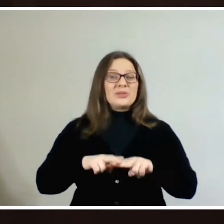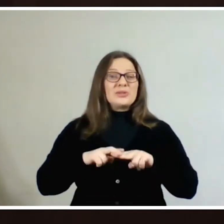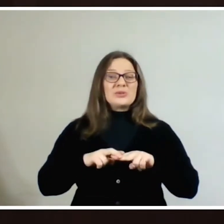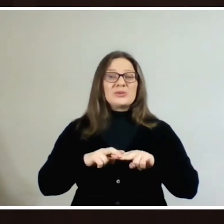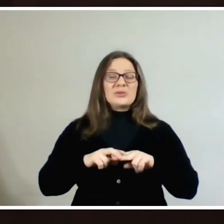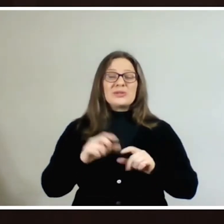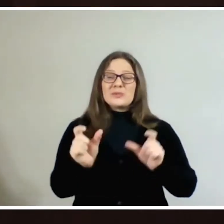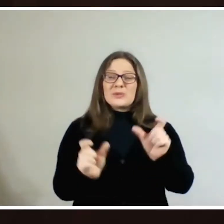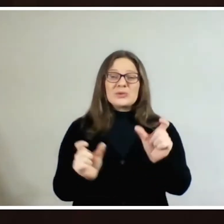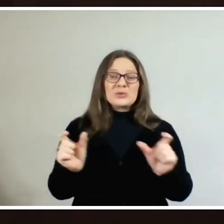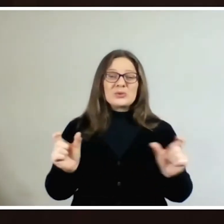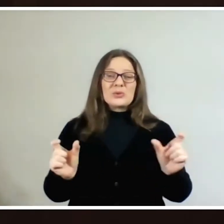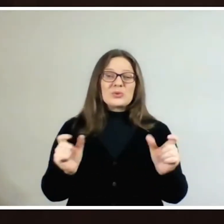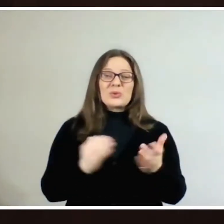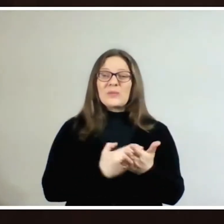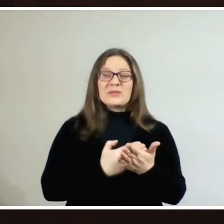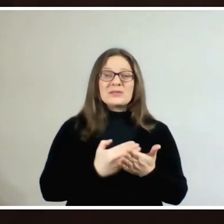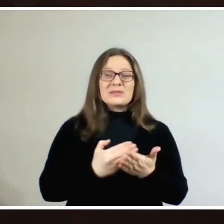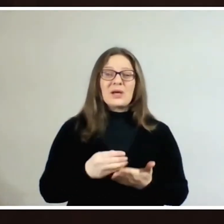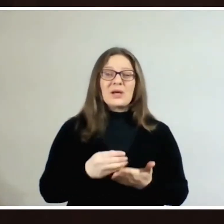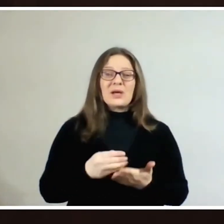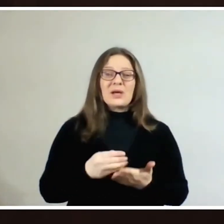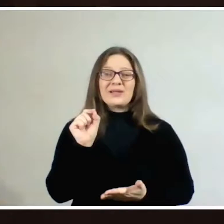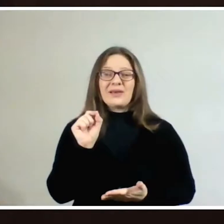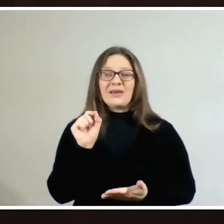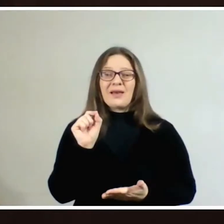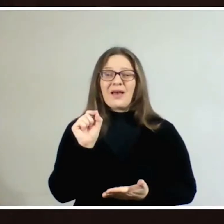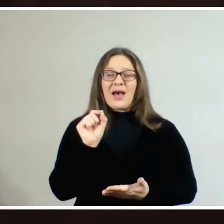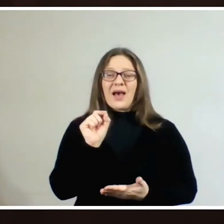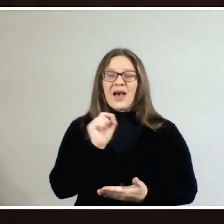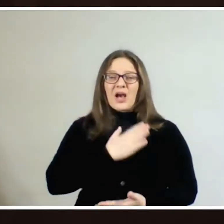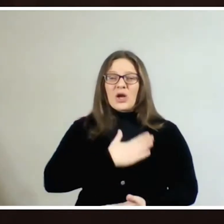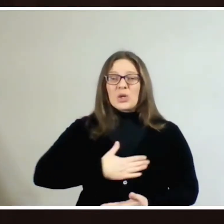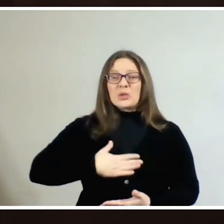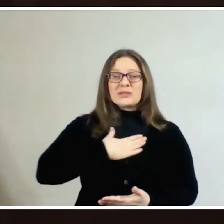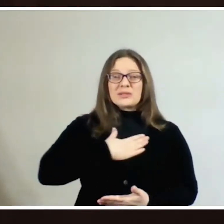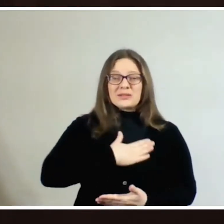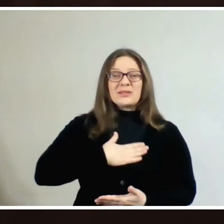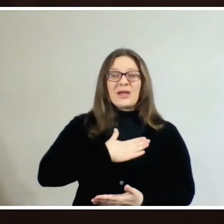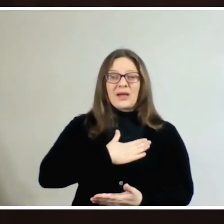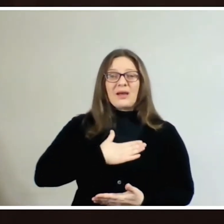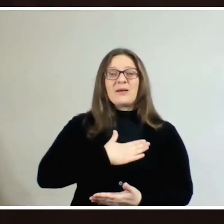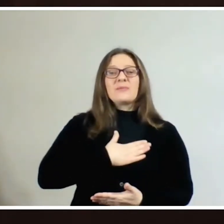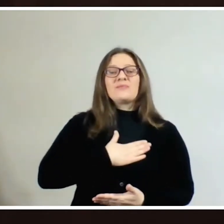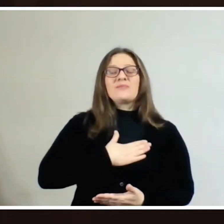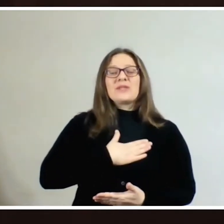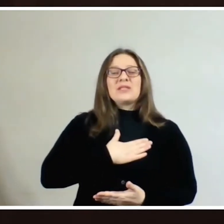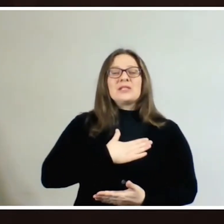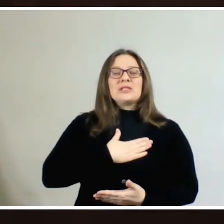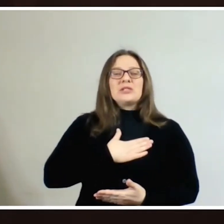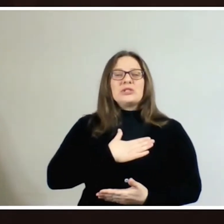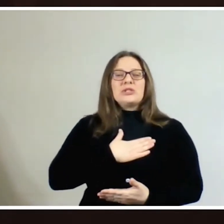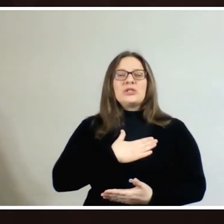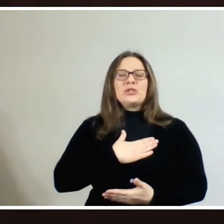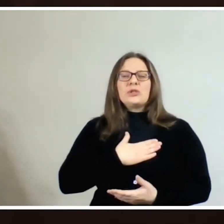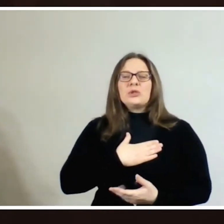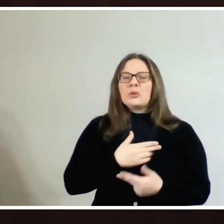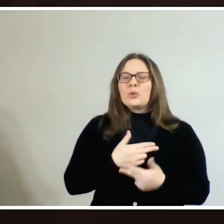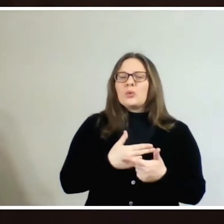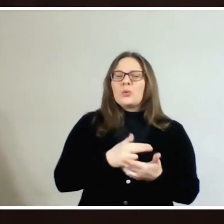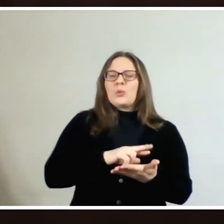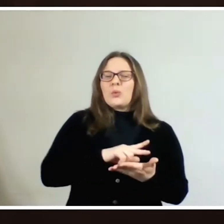logo depois de João, nós não vimos mais apóstolos que traziam a palavra profética para a